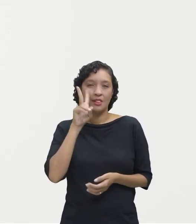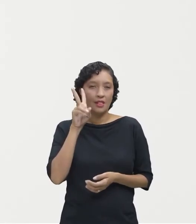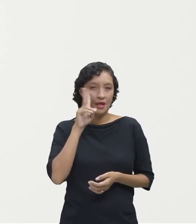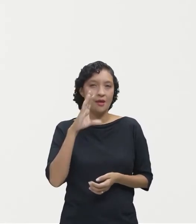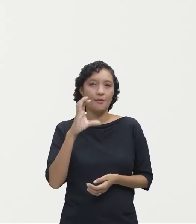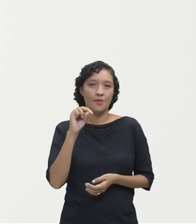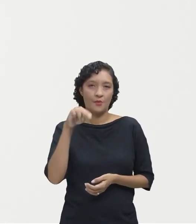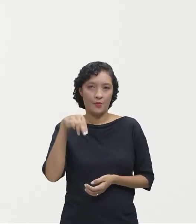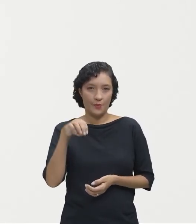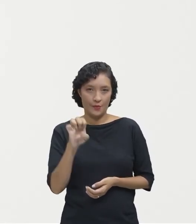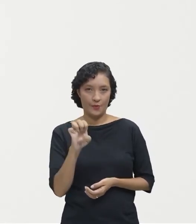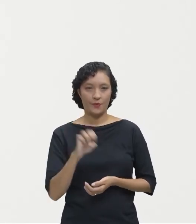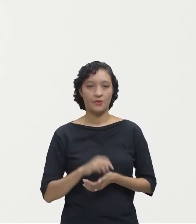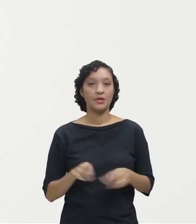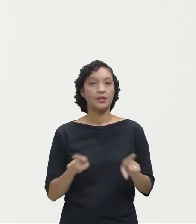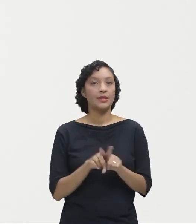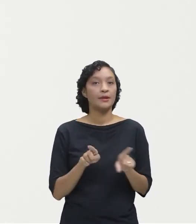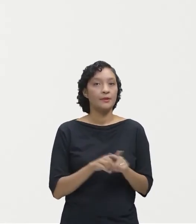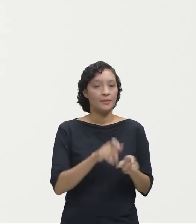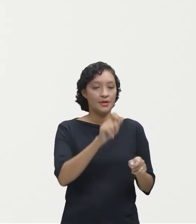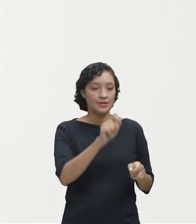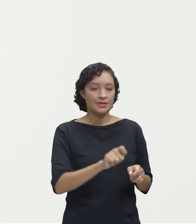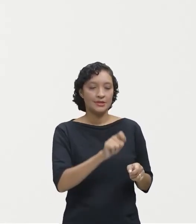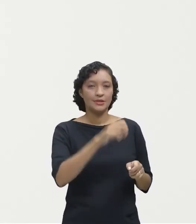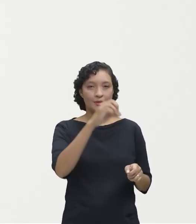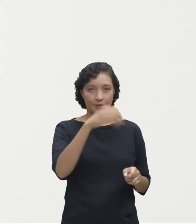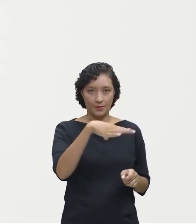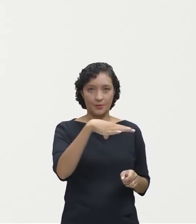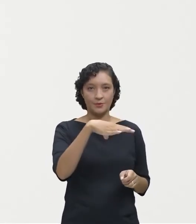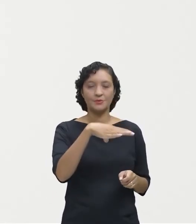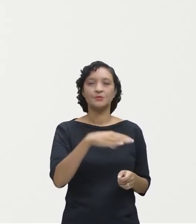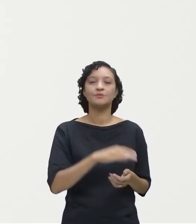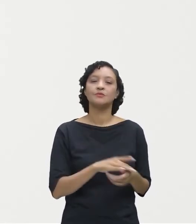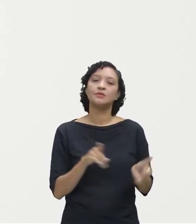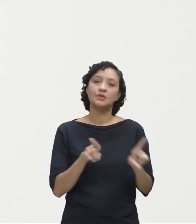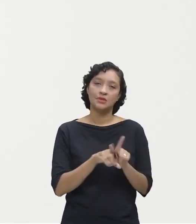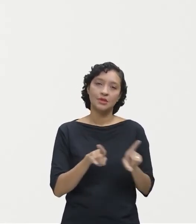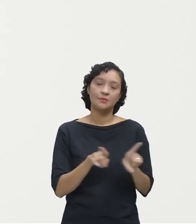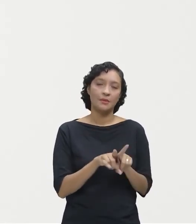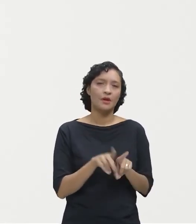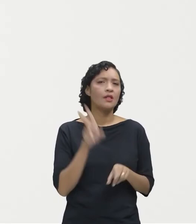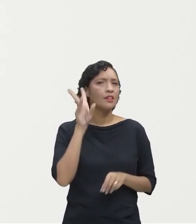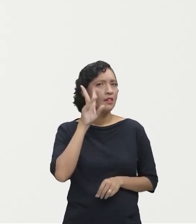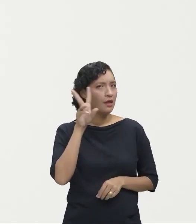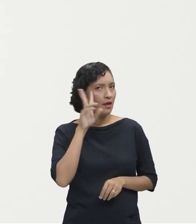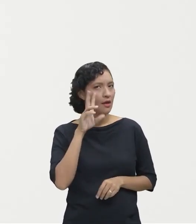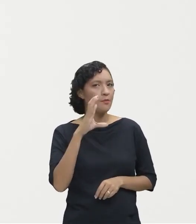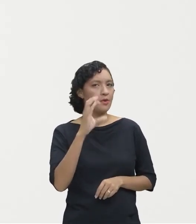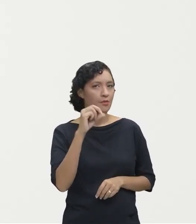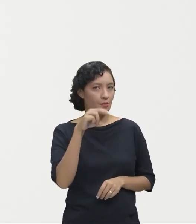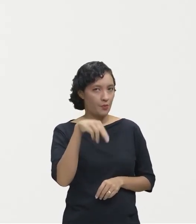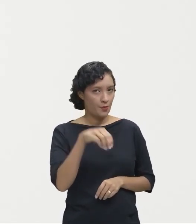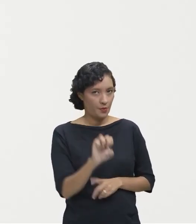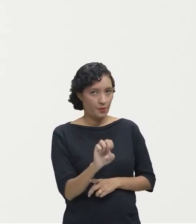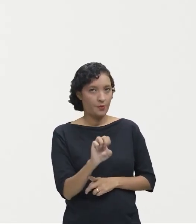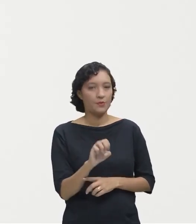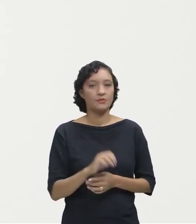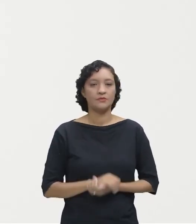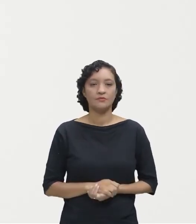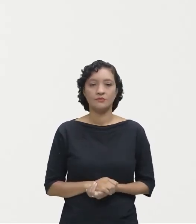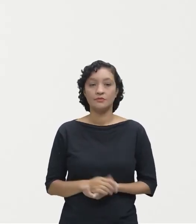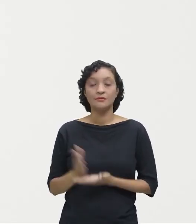O abajur. A cabecinha do abajur, ela nos lembra um cone. E aqui,